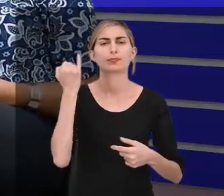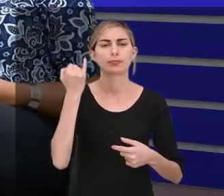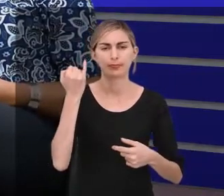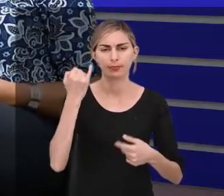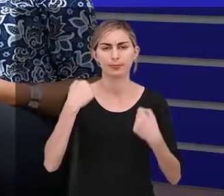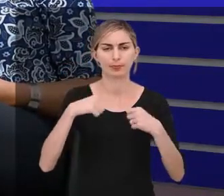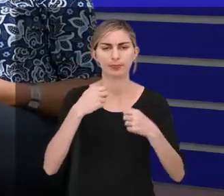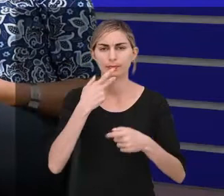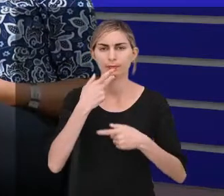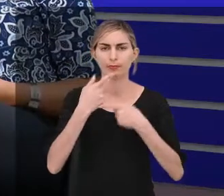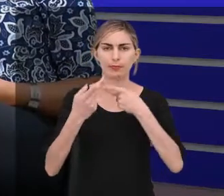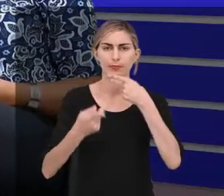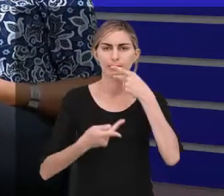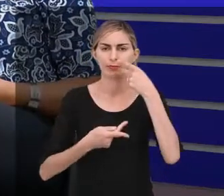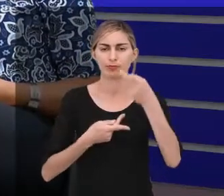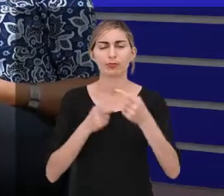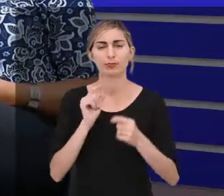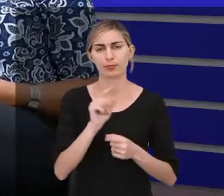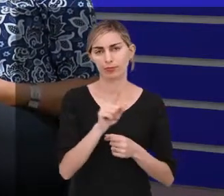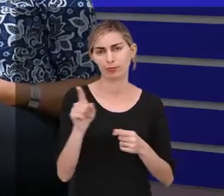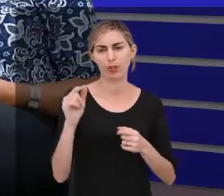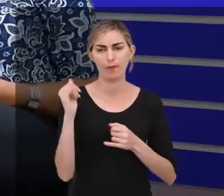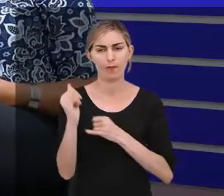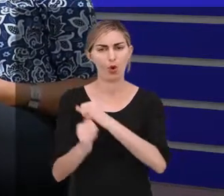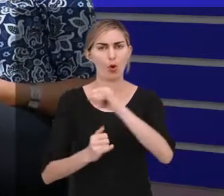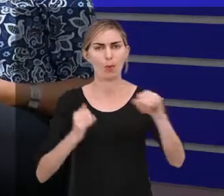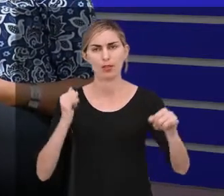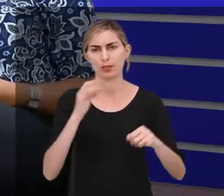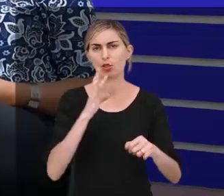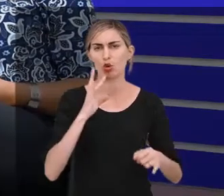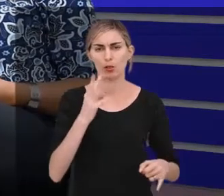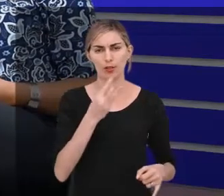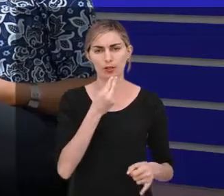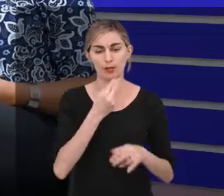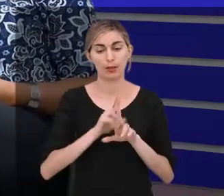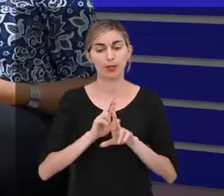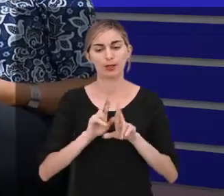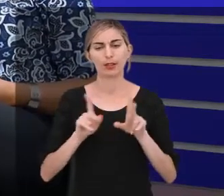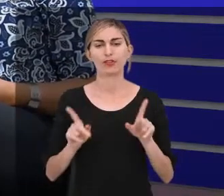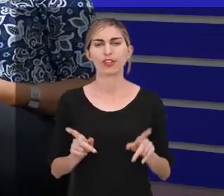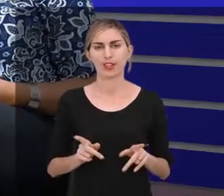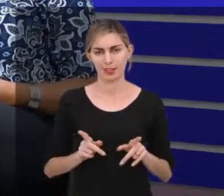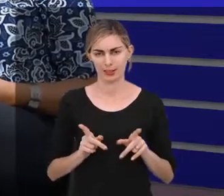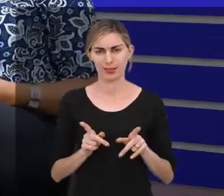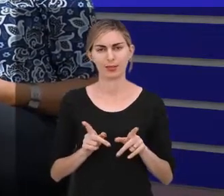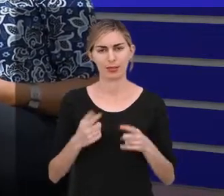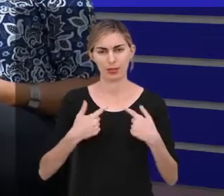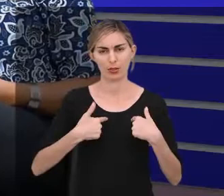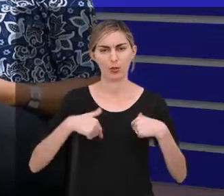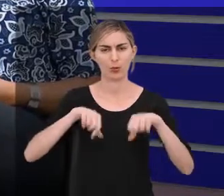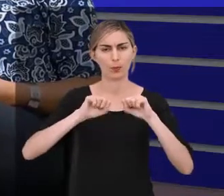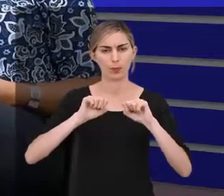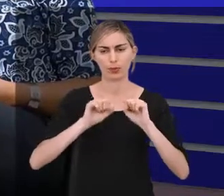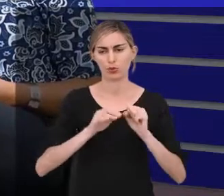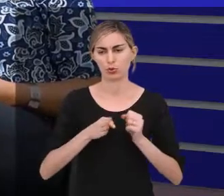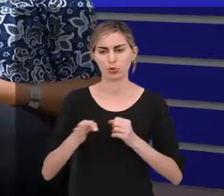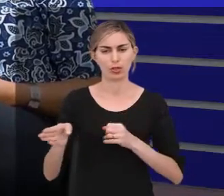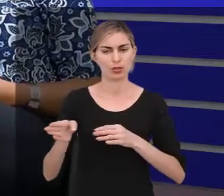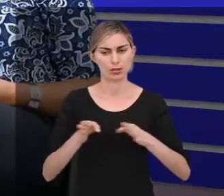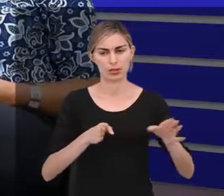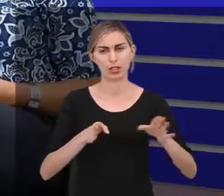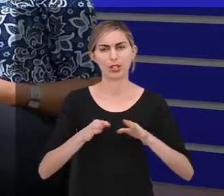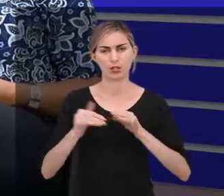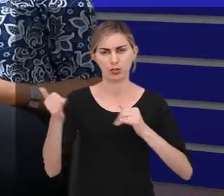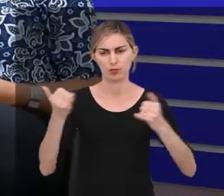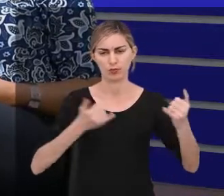eu preciso falar para vocês é que informação e conhecimento são coisas completamente diferentes, né? Eu posso ter acesso a muita